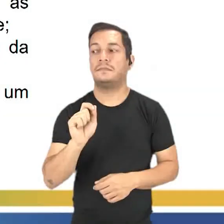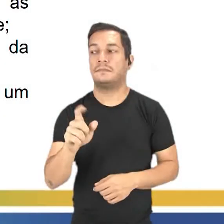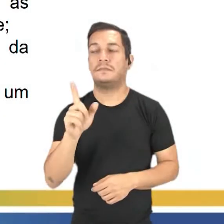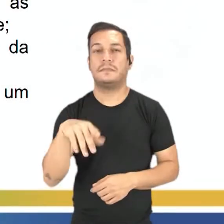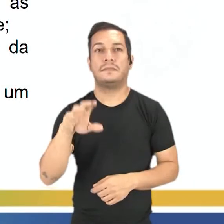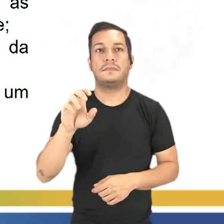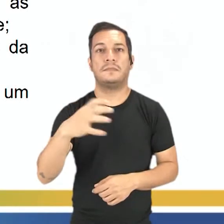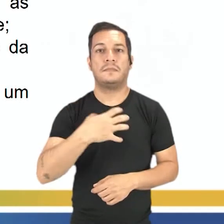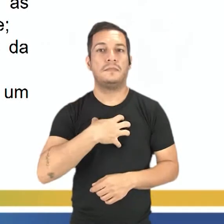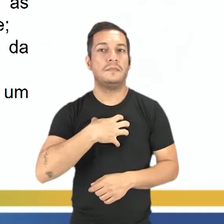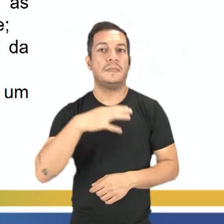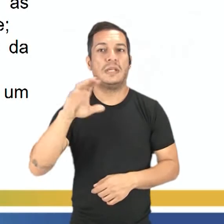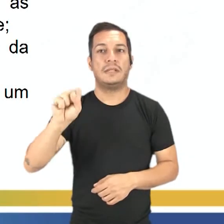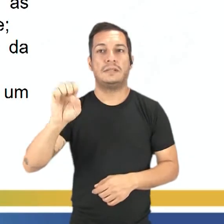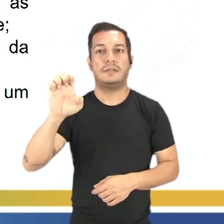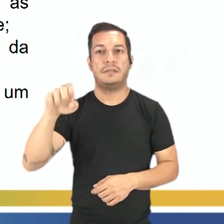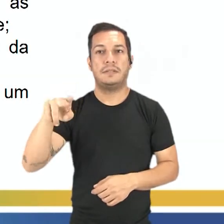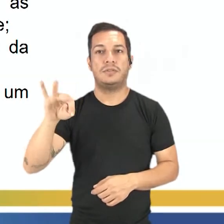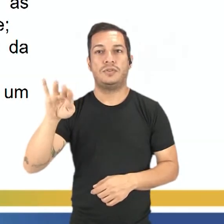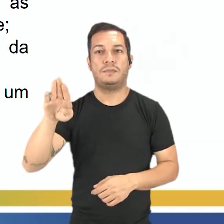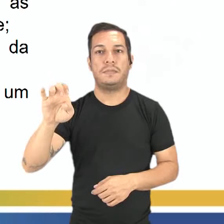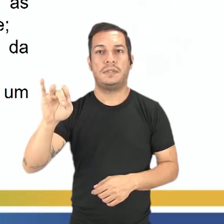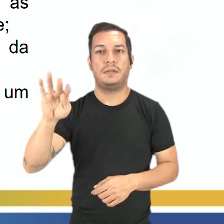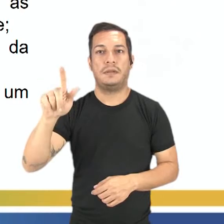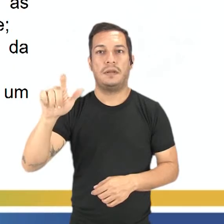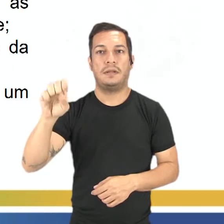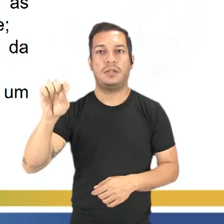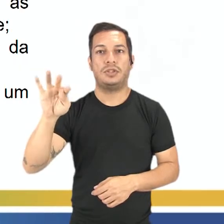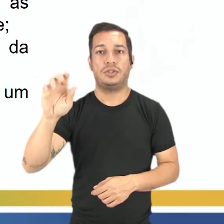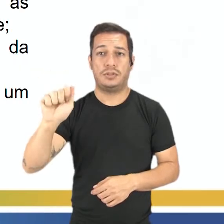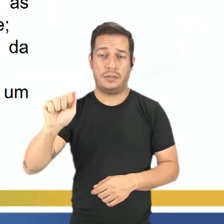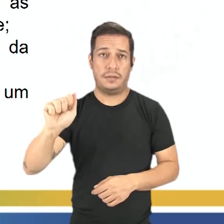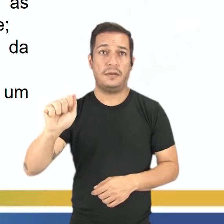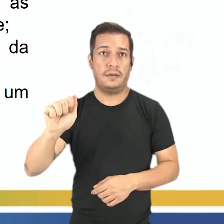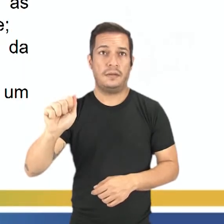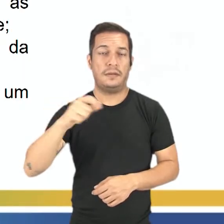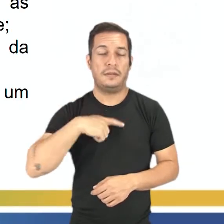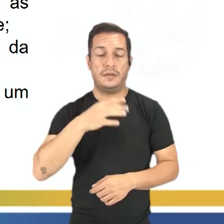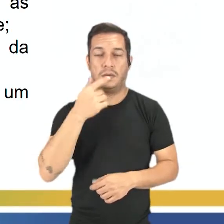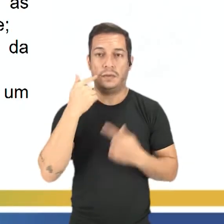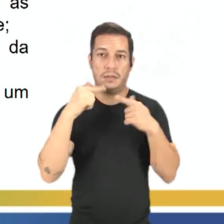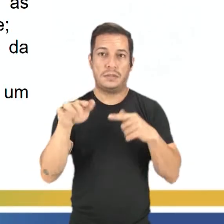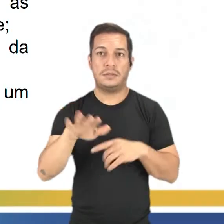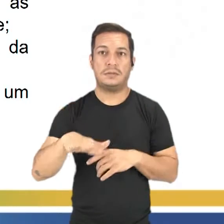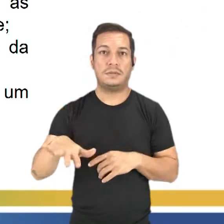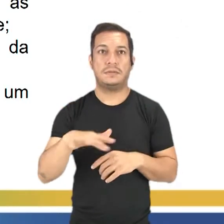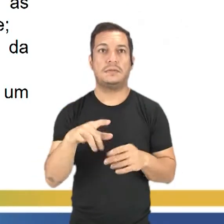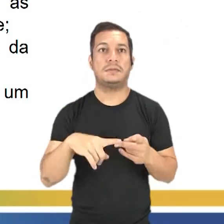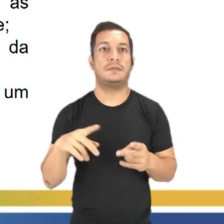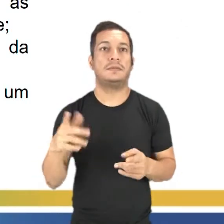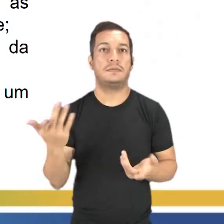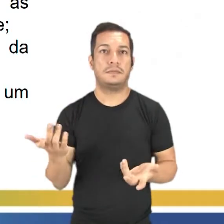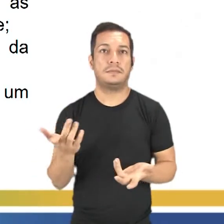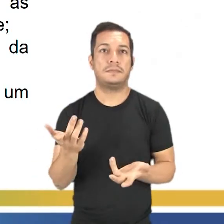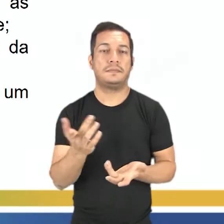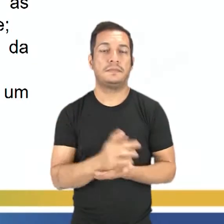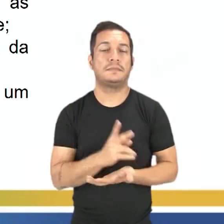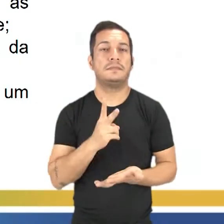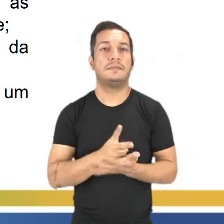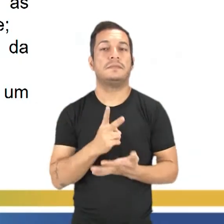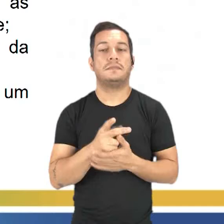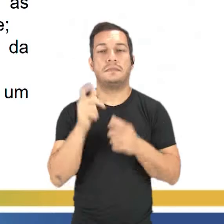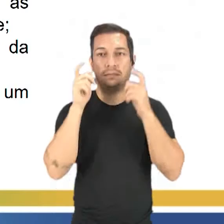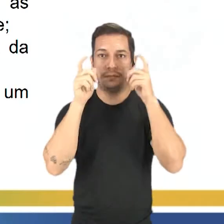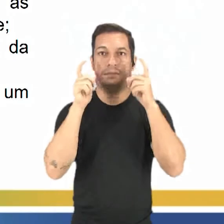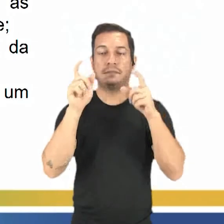é sentimentalista? Ele assume uma visão crítica da sociedade? Seus valores estiveram sempre